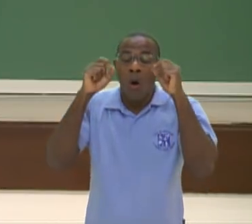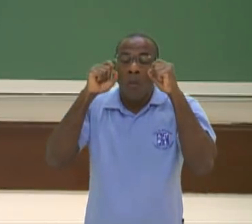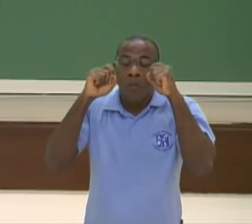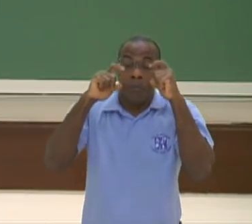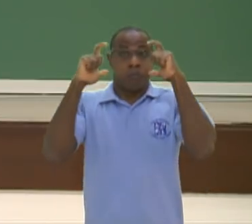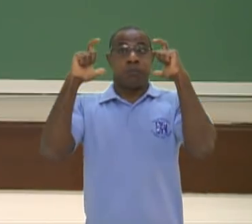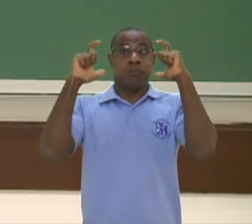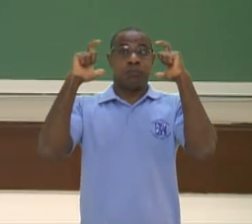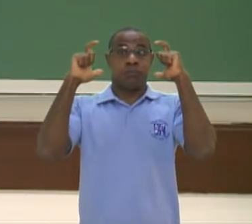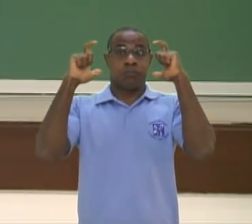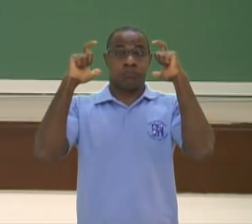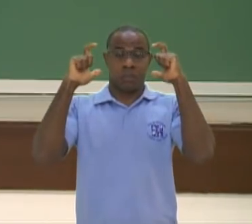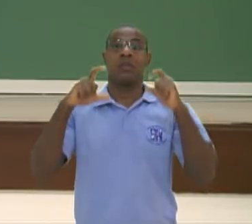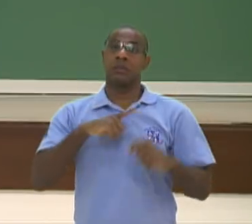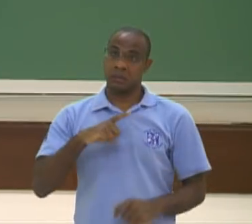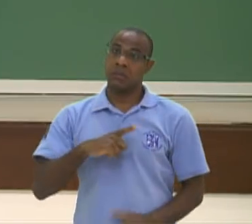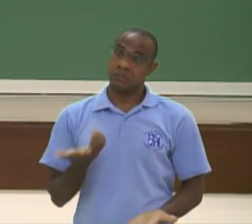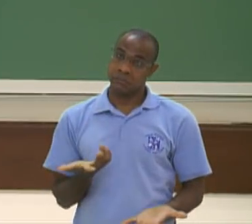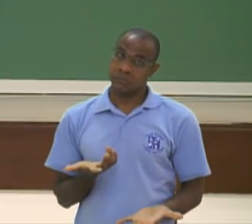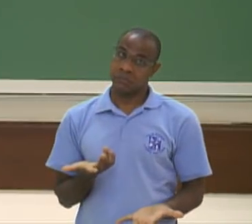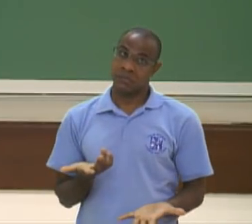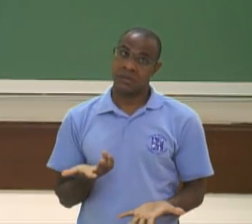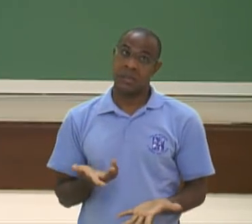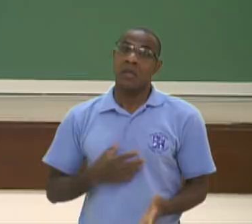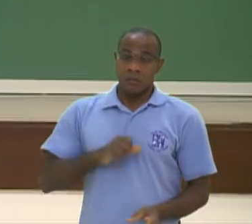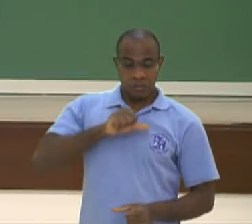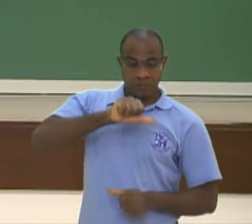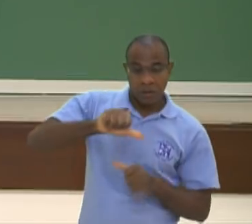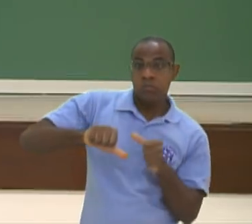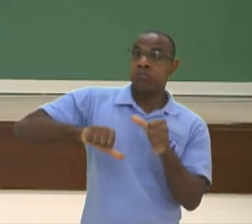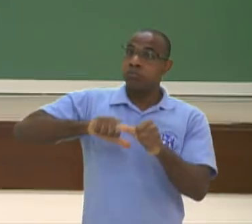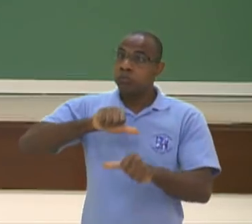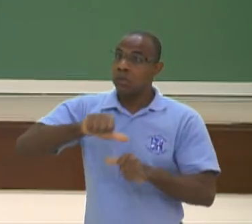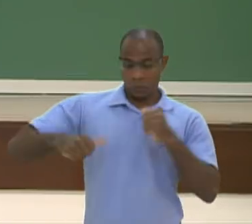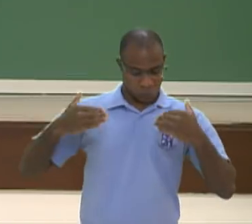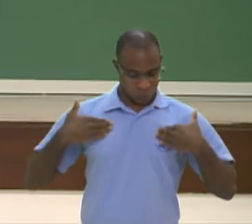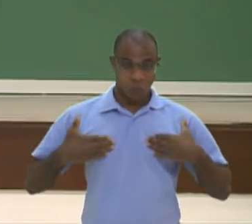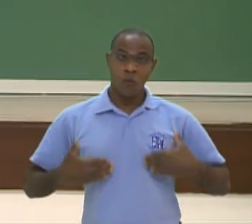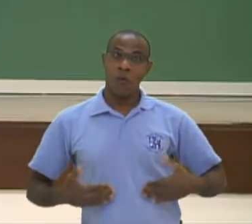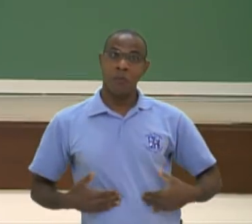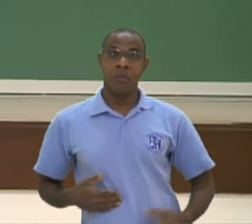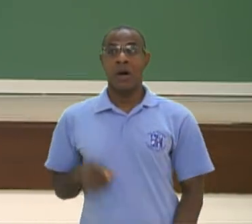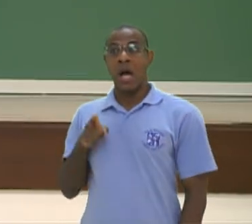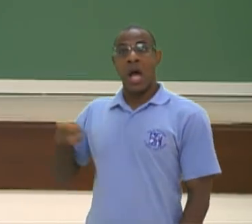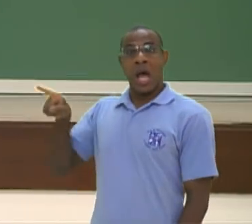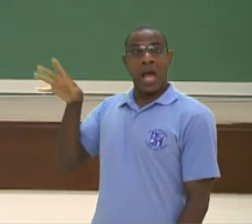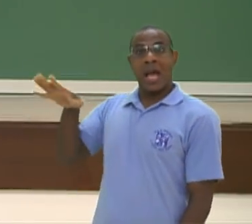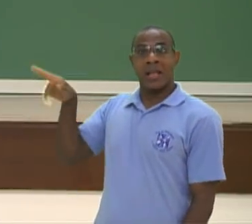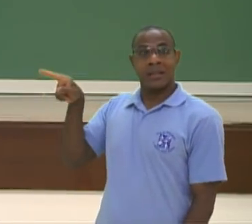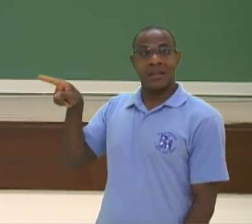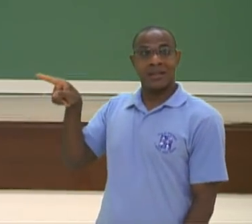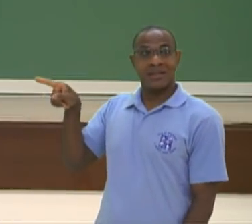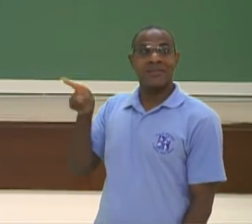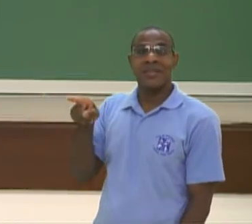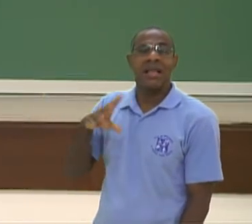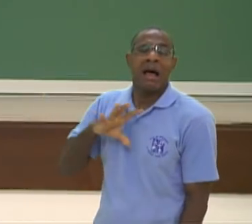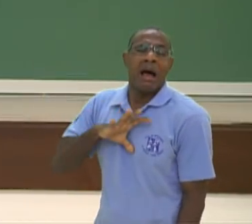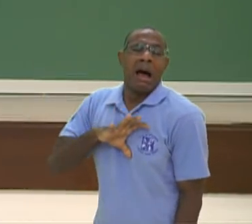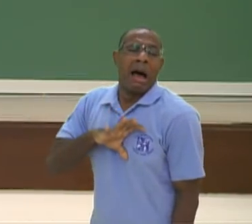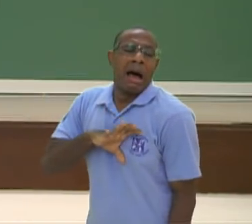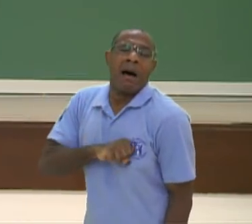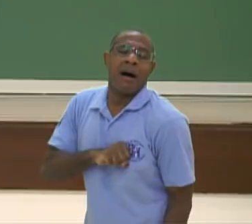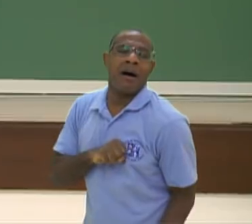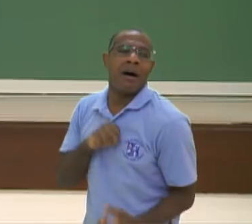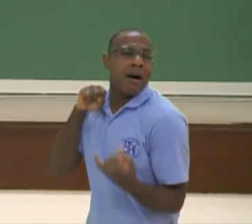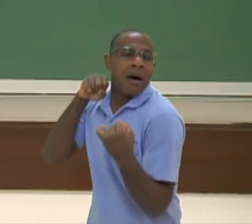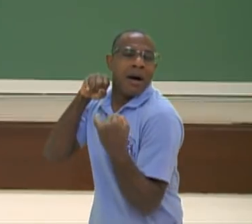não perceba, uma série de coisas vão mudando no nosso corpo. Nessa situação, então, quando alguém se